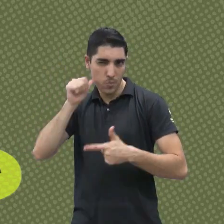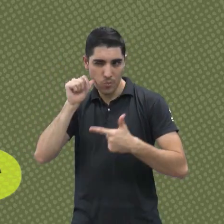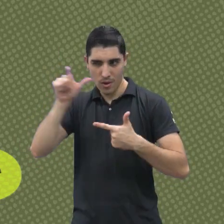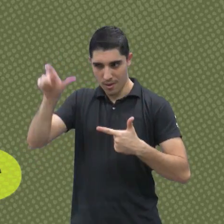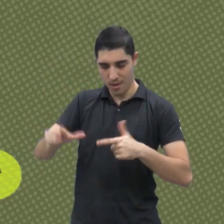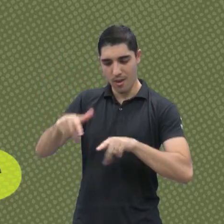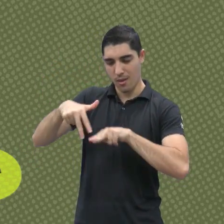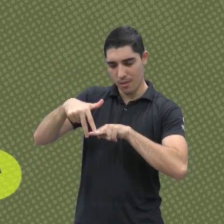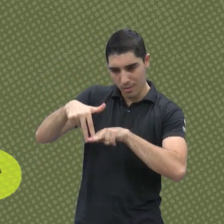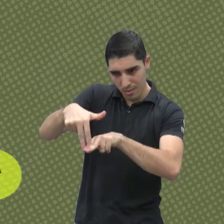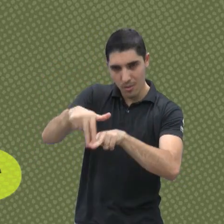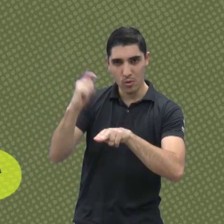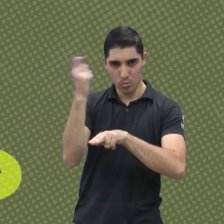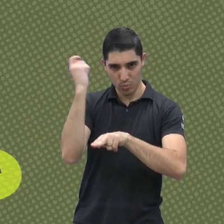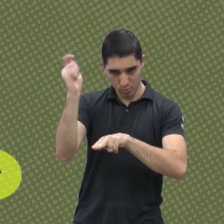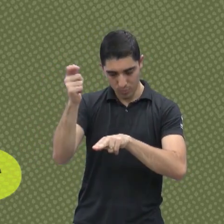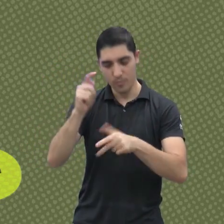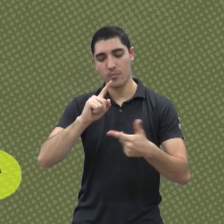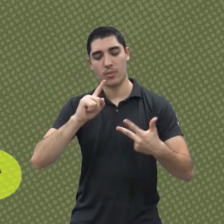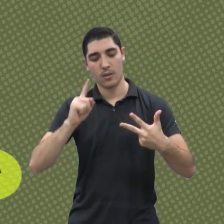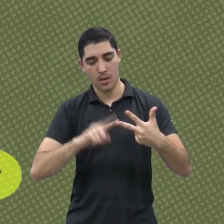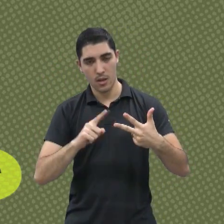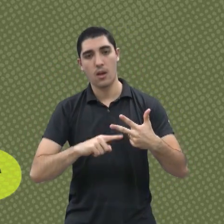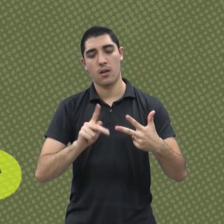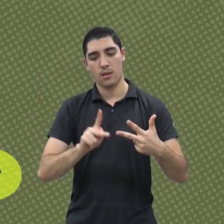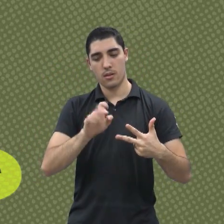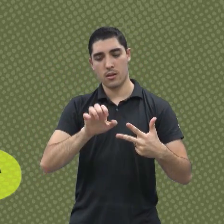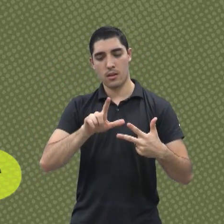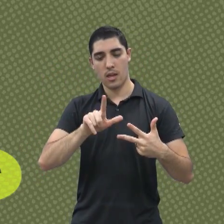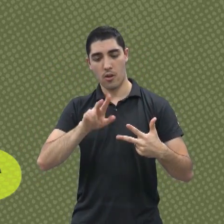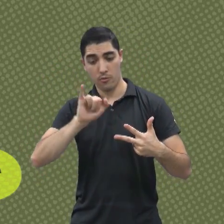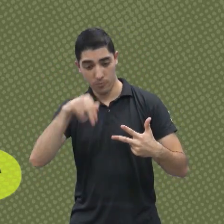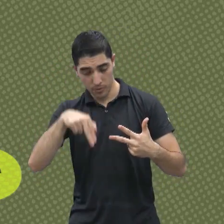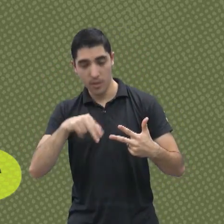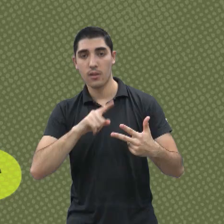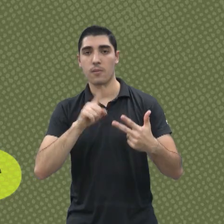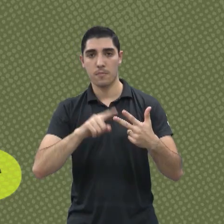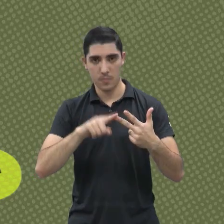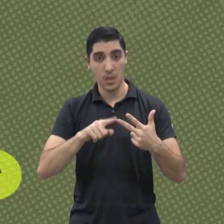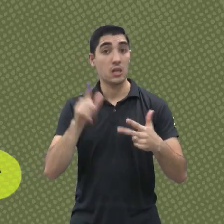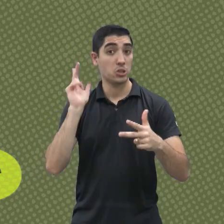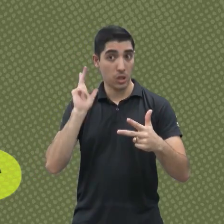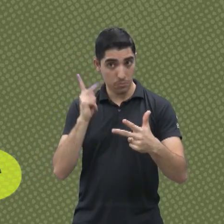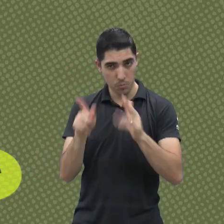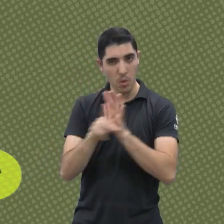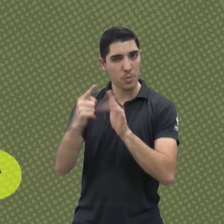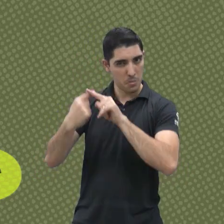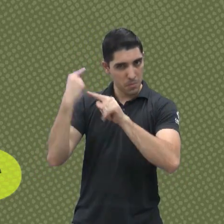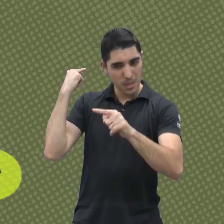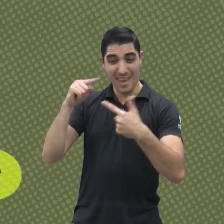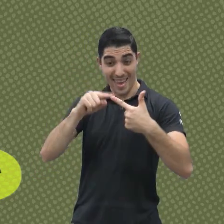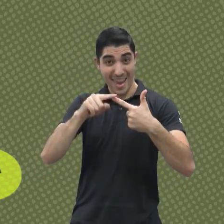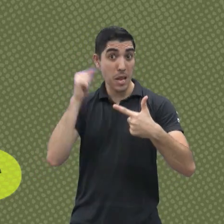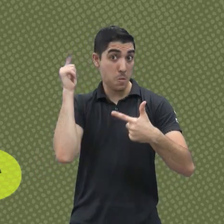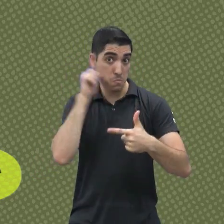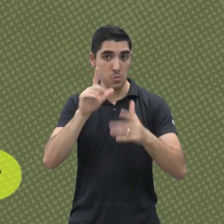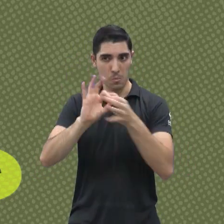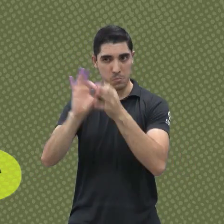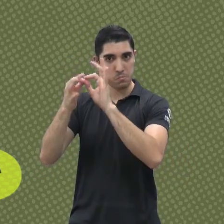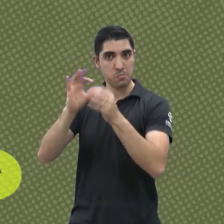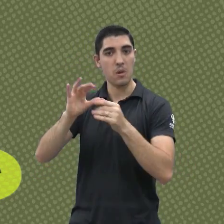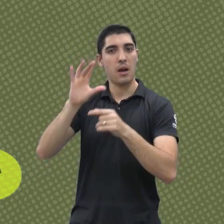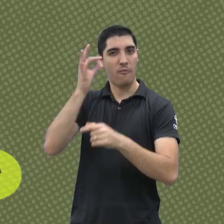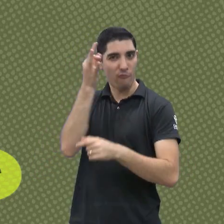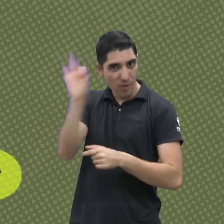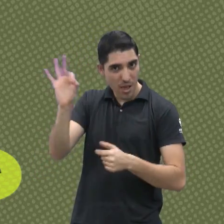2024 e prata em Tóquio 2020, Kelvin Hoffler, prata em Tóquio 2020 e Gabriel Gabriela Mazeto. E ontem, pela manhã,